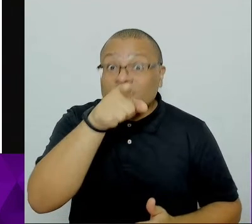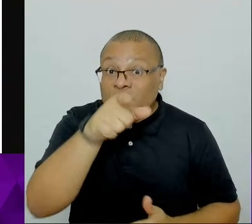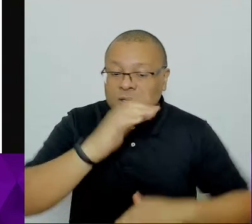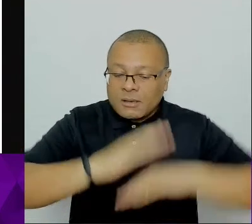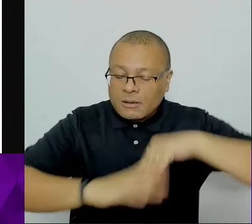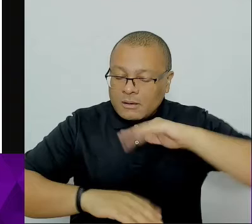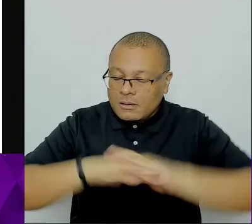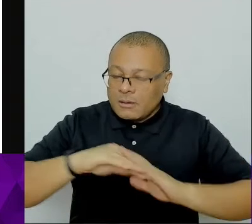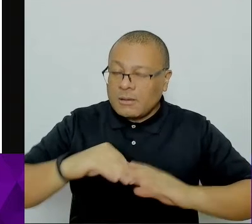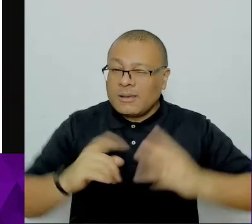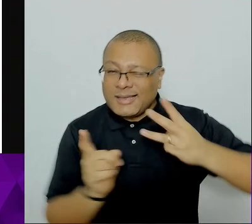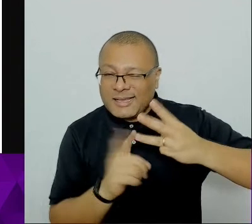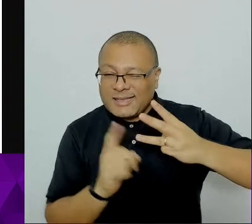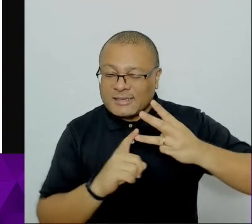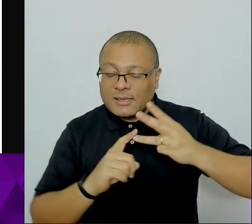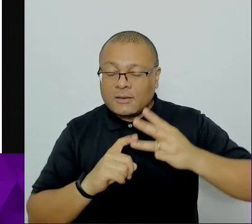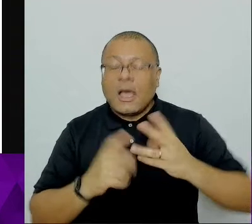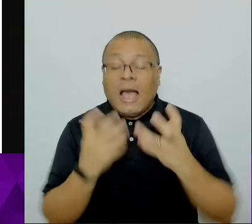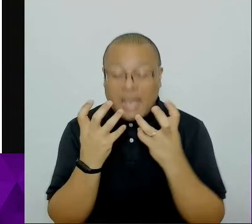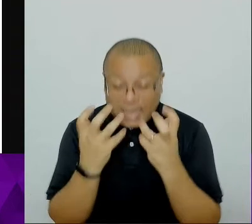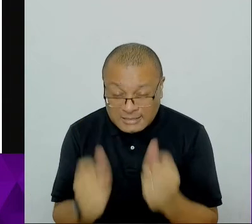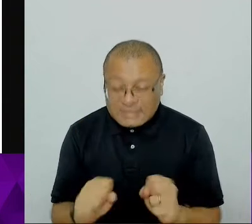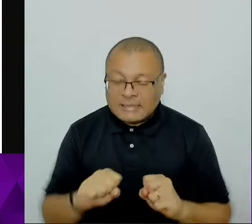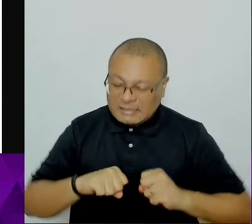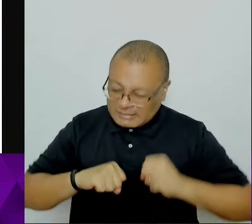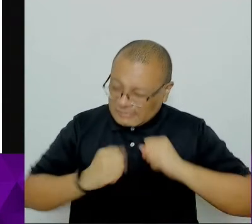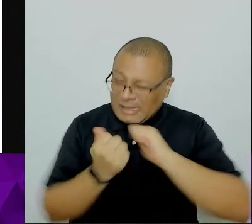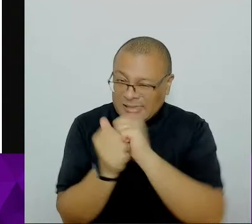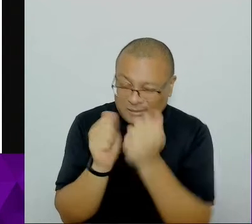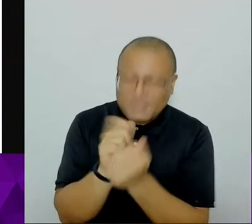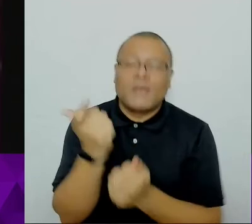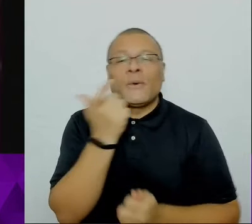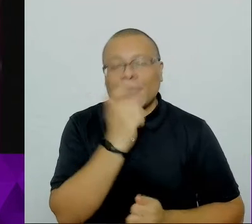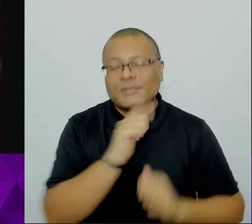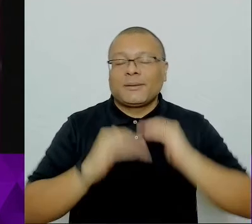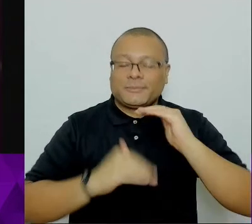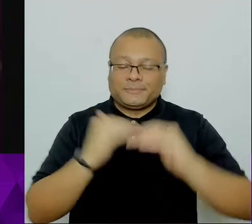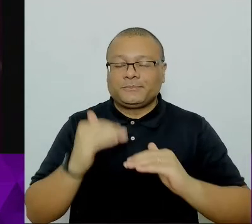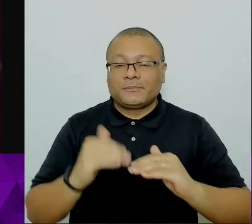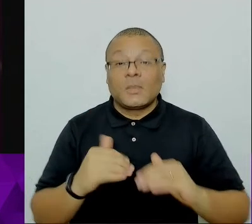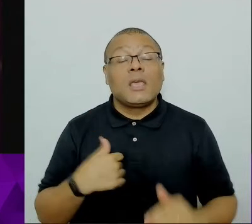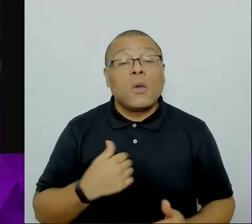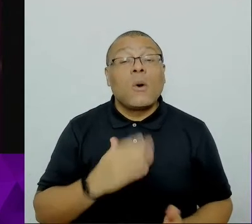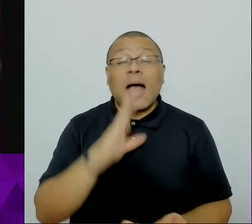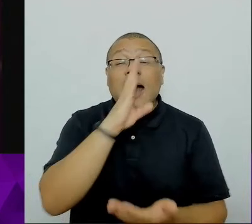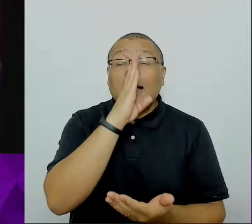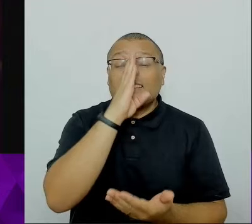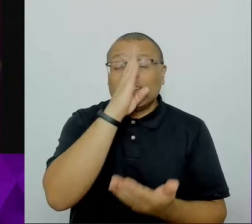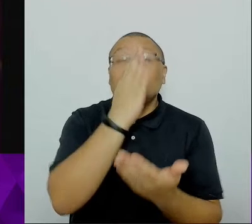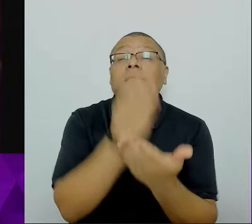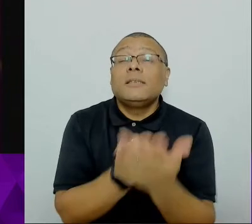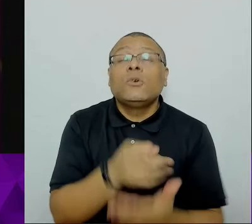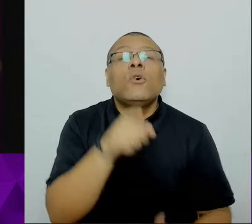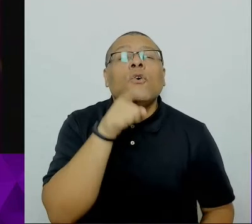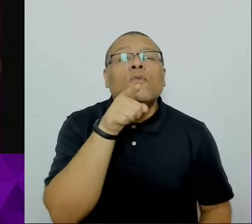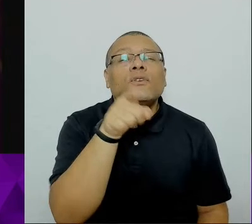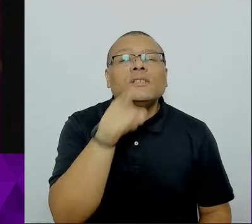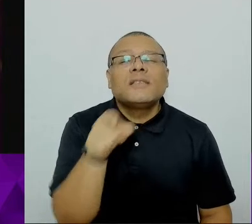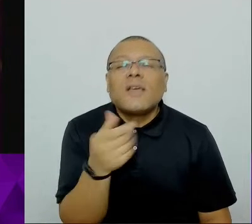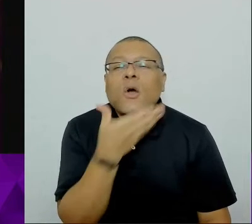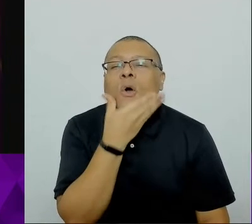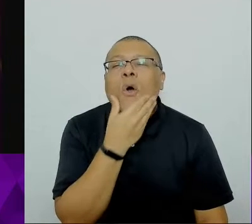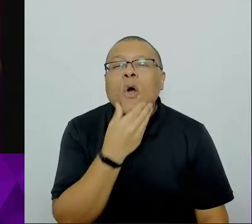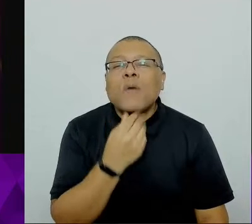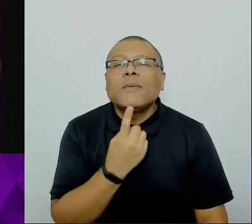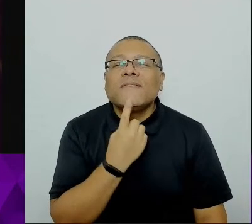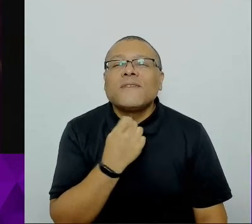de crescimento, você vai muito bem na sua carreira também. E aí eu aposto, gente, que muita gente agora tá falando assim, meu, o que esse cara da Red